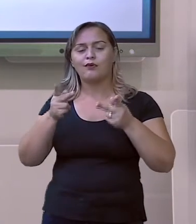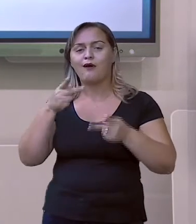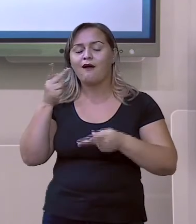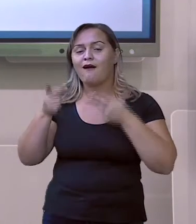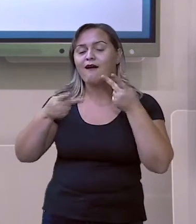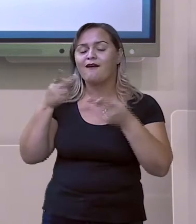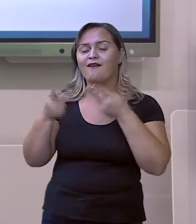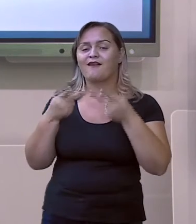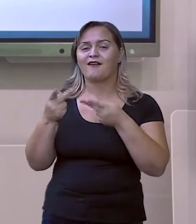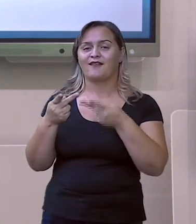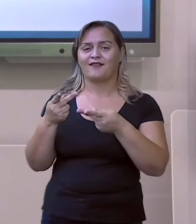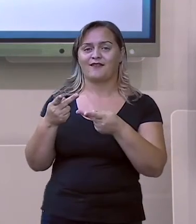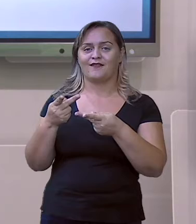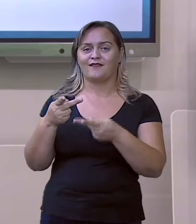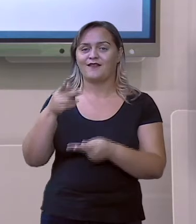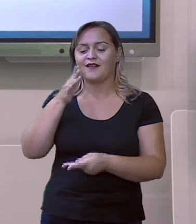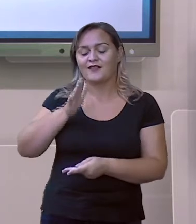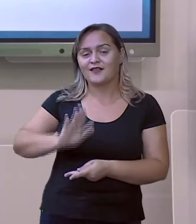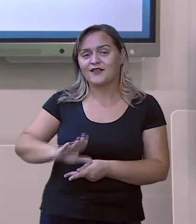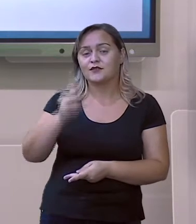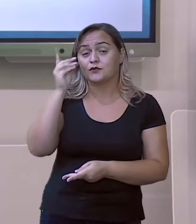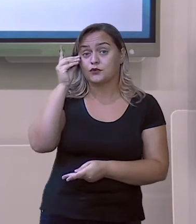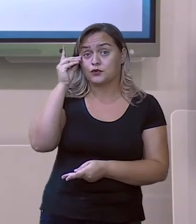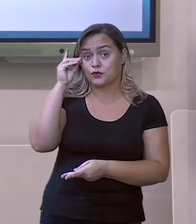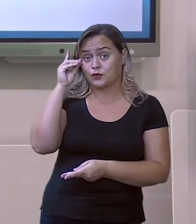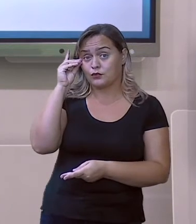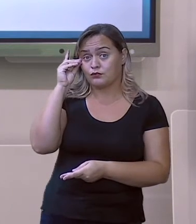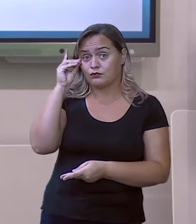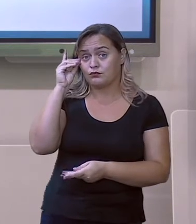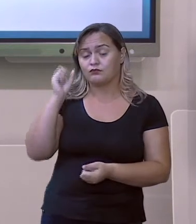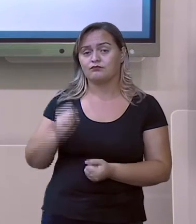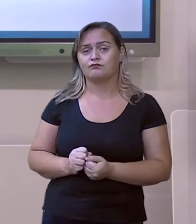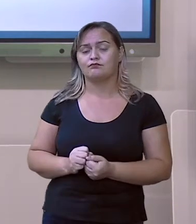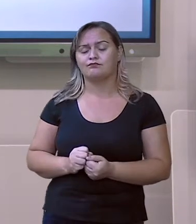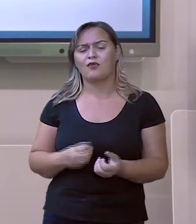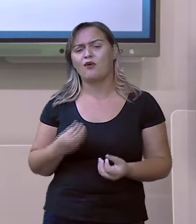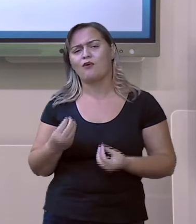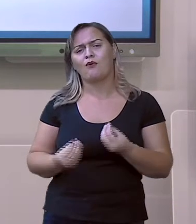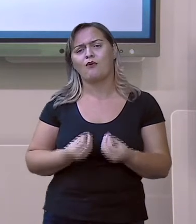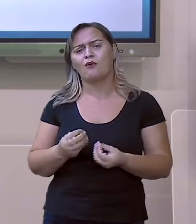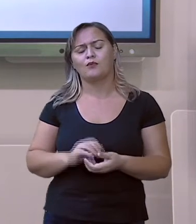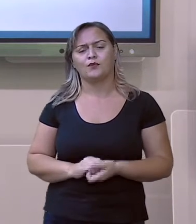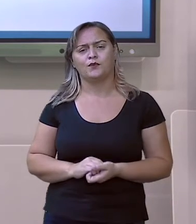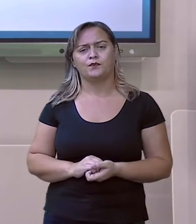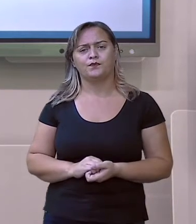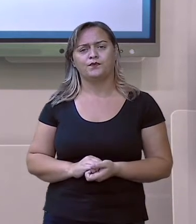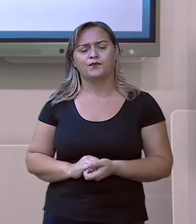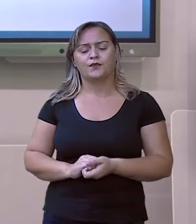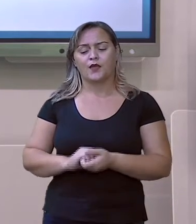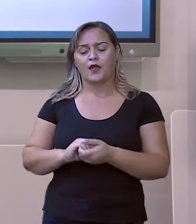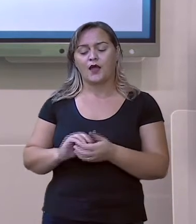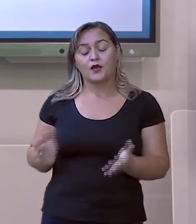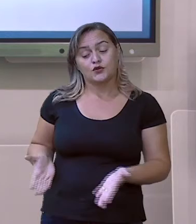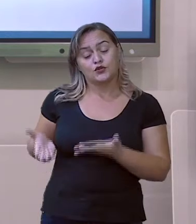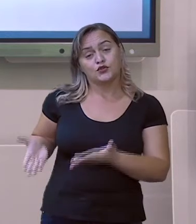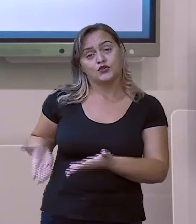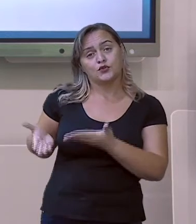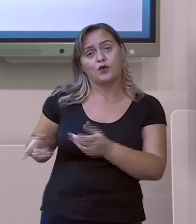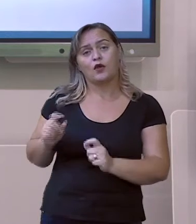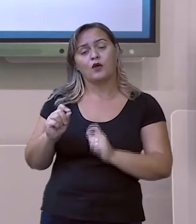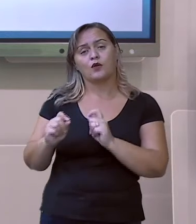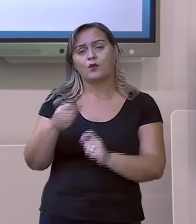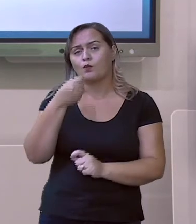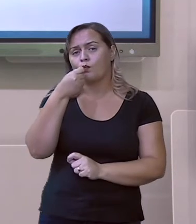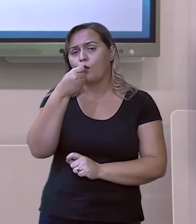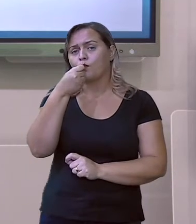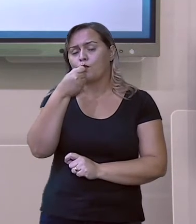criança, como por exemplo, né, estimular a sucção, usando a chupeta para fazer o bebê aprender a